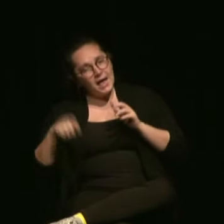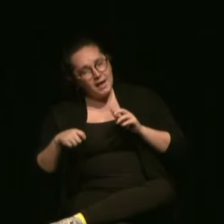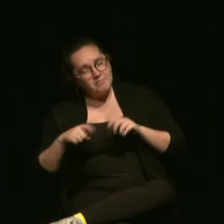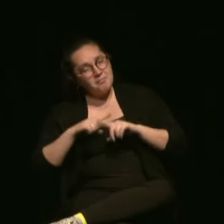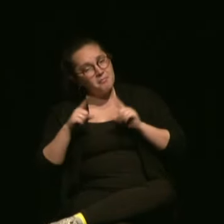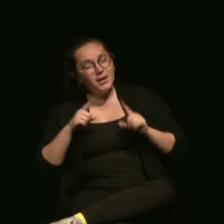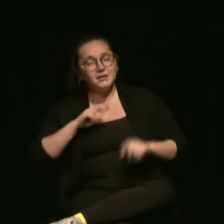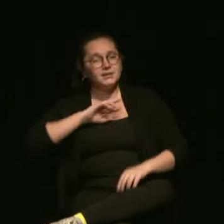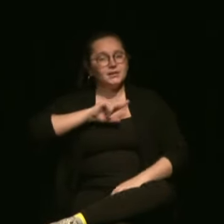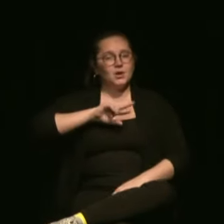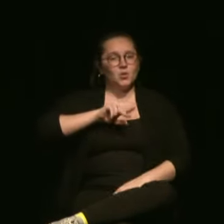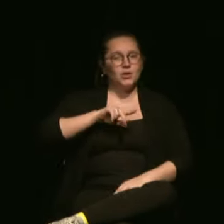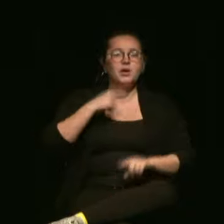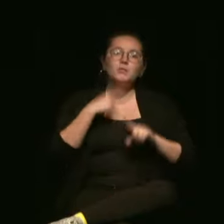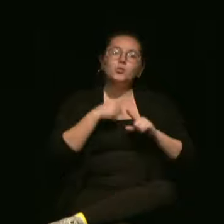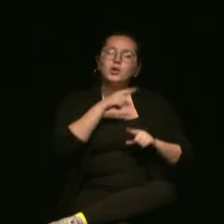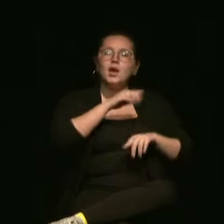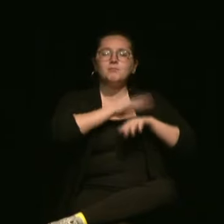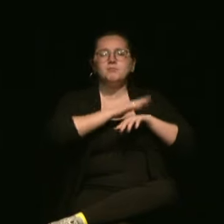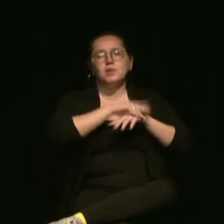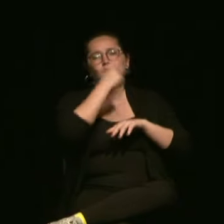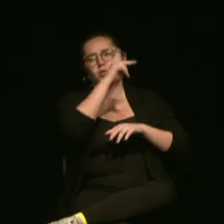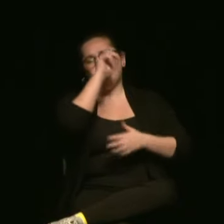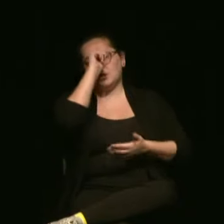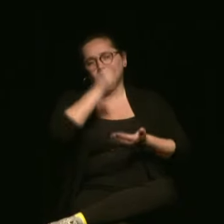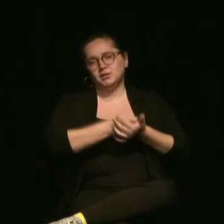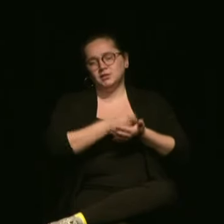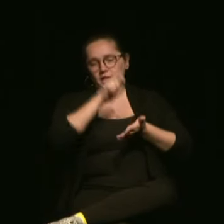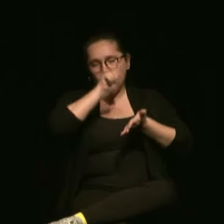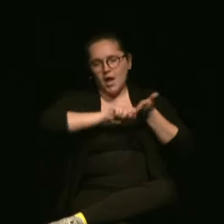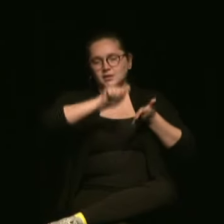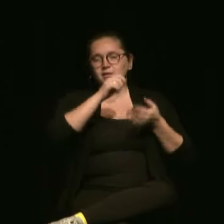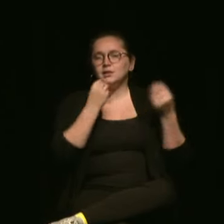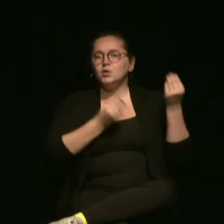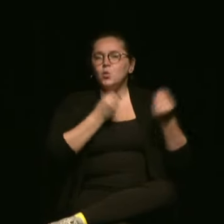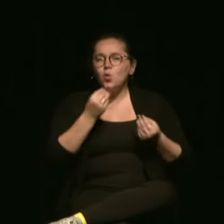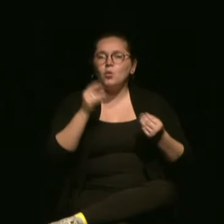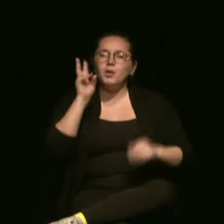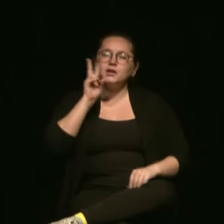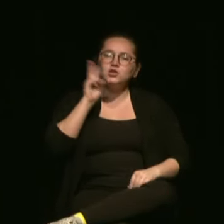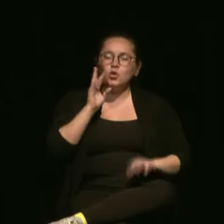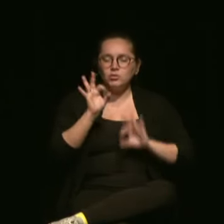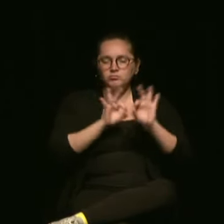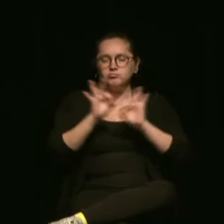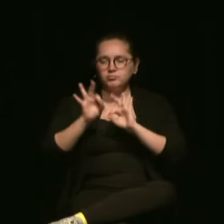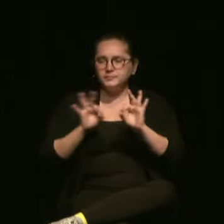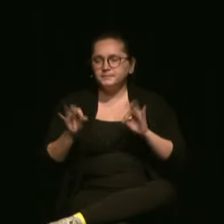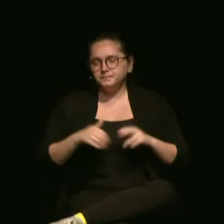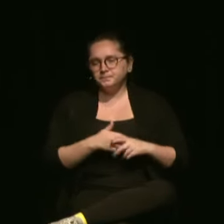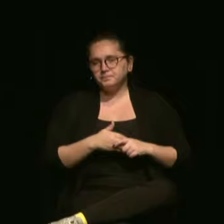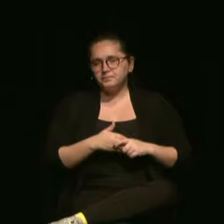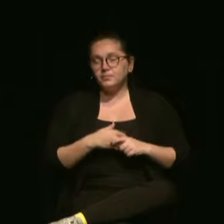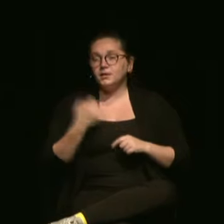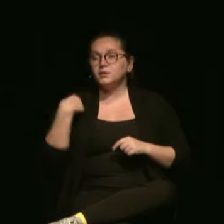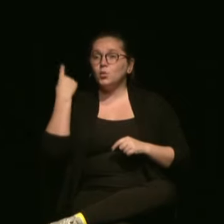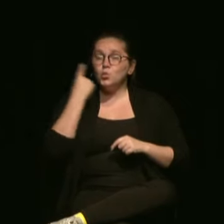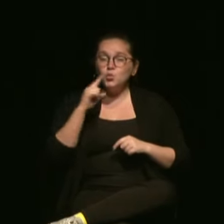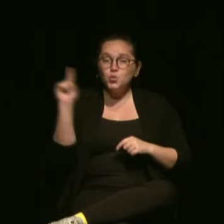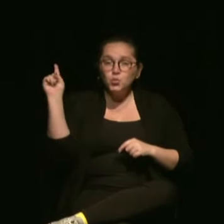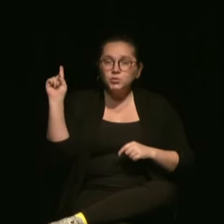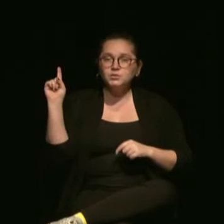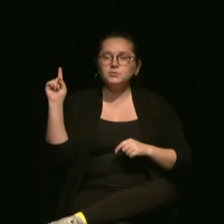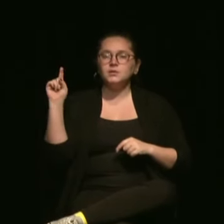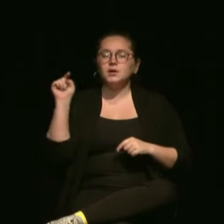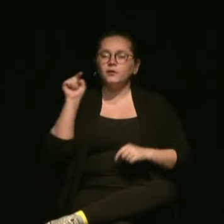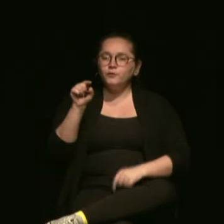assinado pelo Jean Rouch e é ele que decide, enfim, como a história é montada, estruturada, etc. e tal. Então, em última instância, é você que